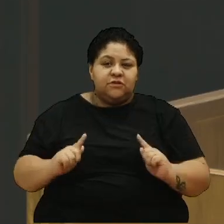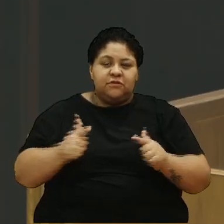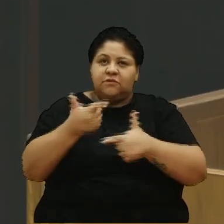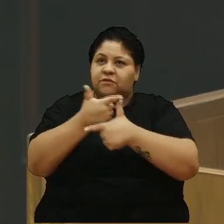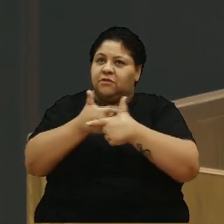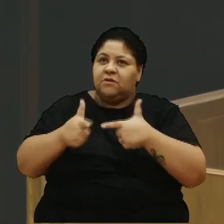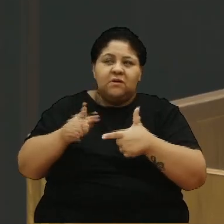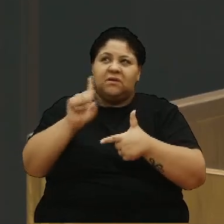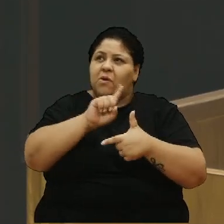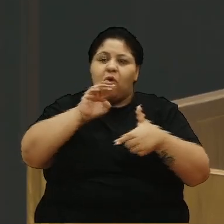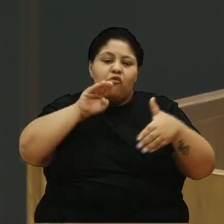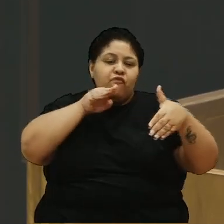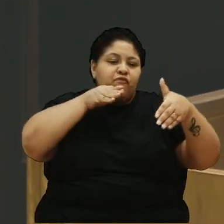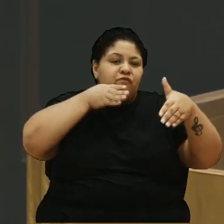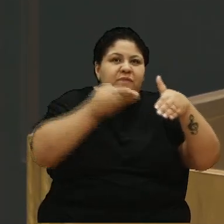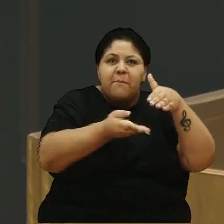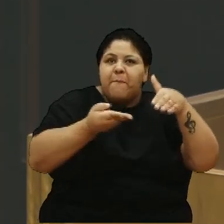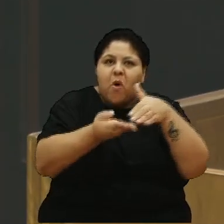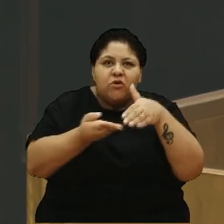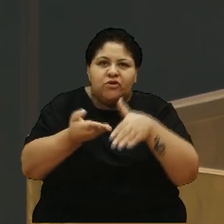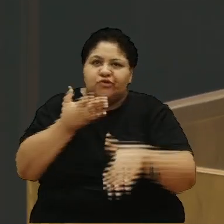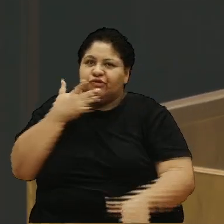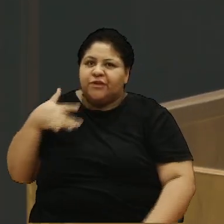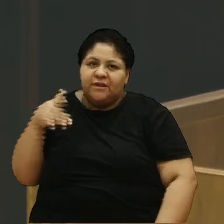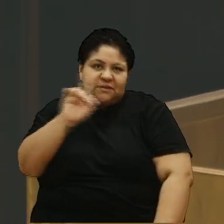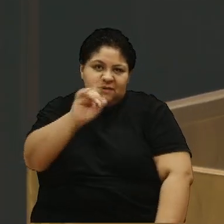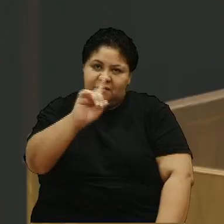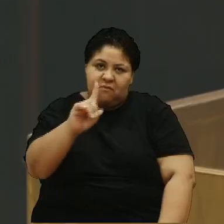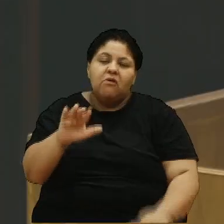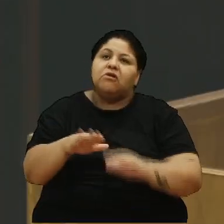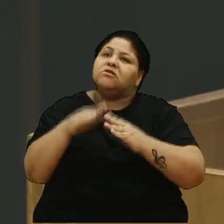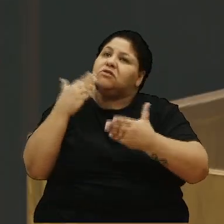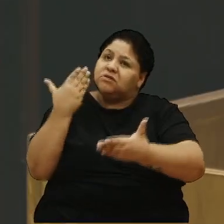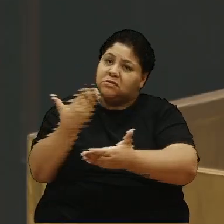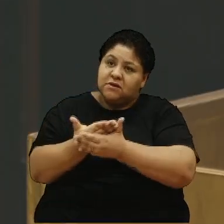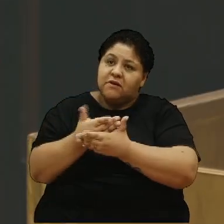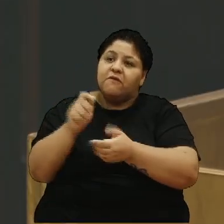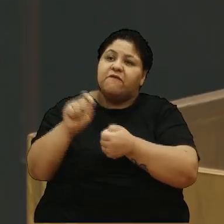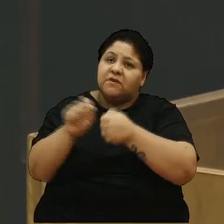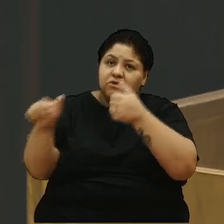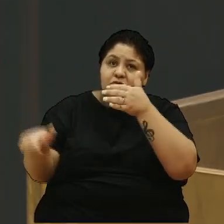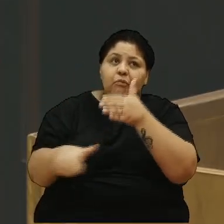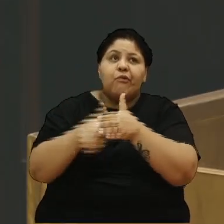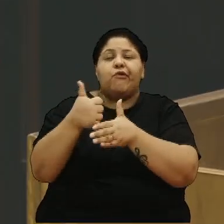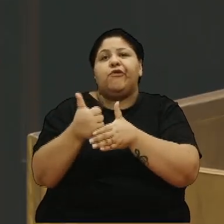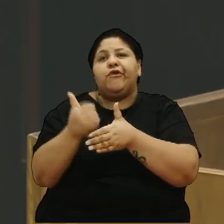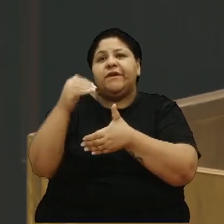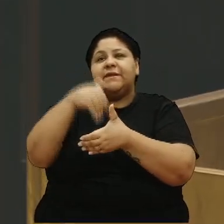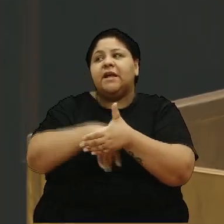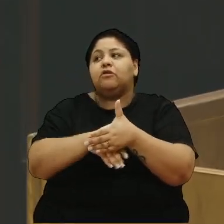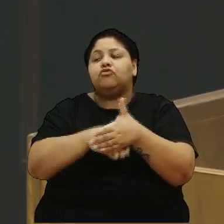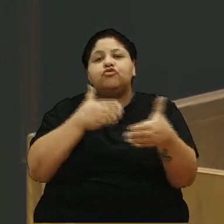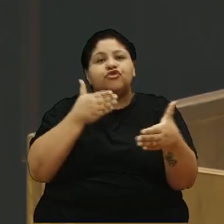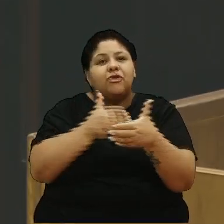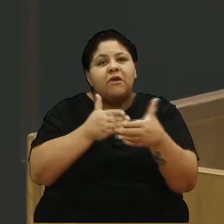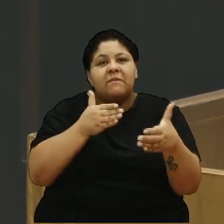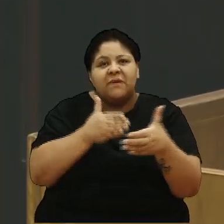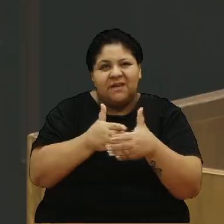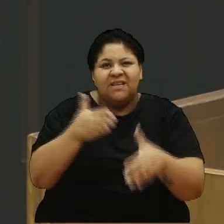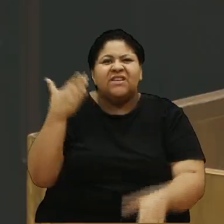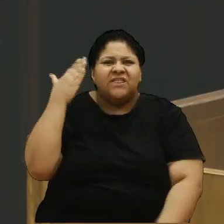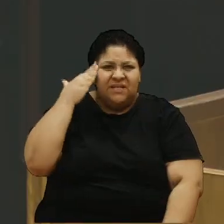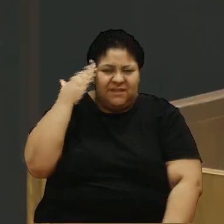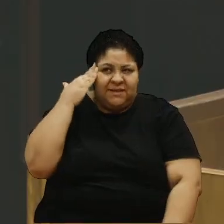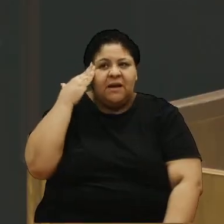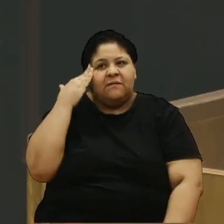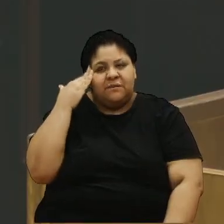de crianças. Não, elas são realmente escolas que procuram fazer o melhor possível dentro dos seus recursos, e a gente sabe como